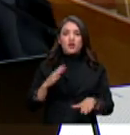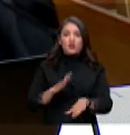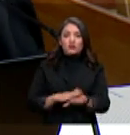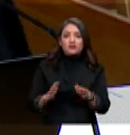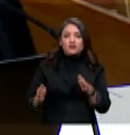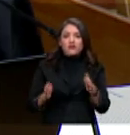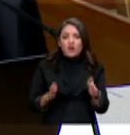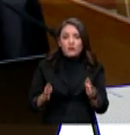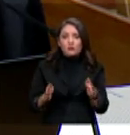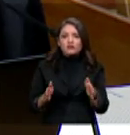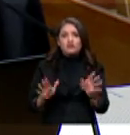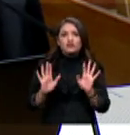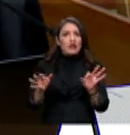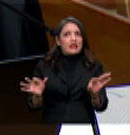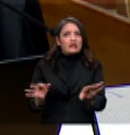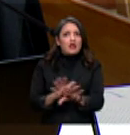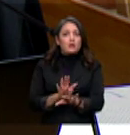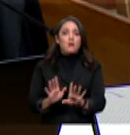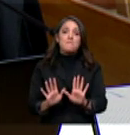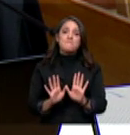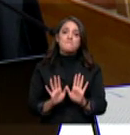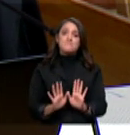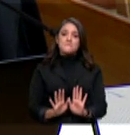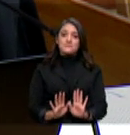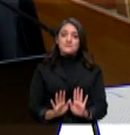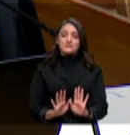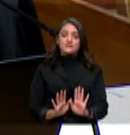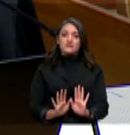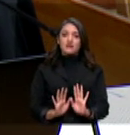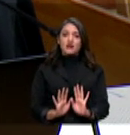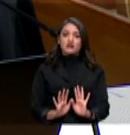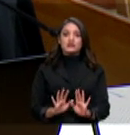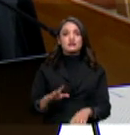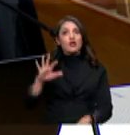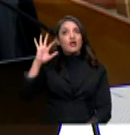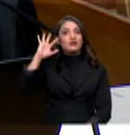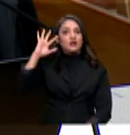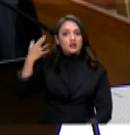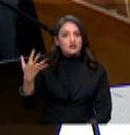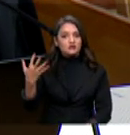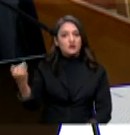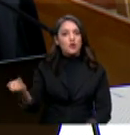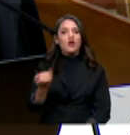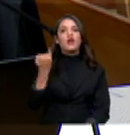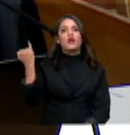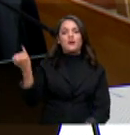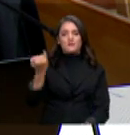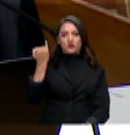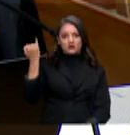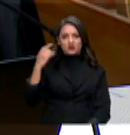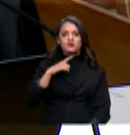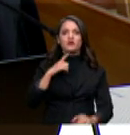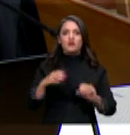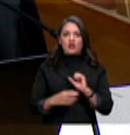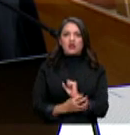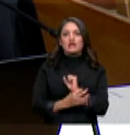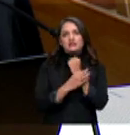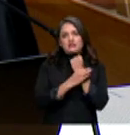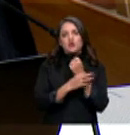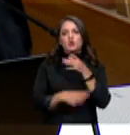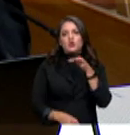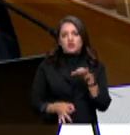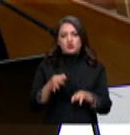já terminado, mas é que a decisão sobre isso é importante para garantia, principalmente, da